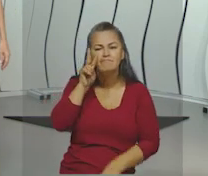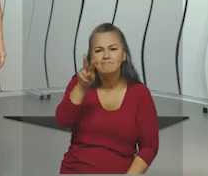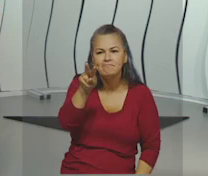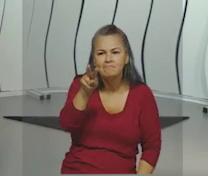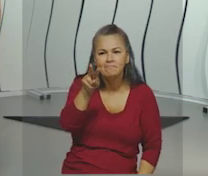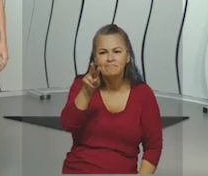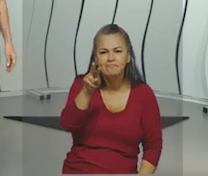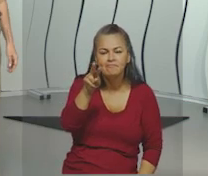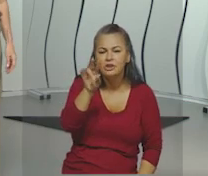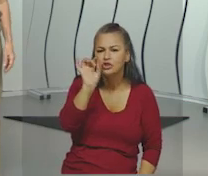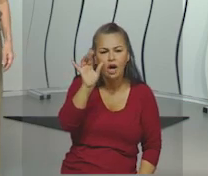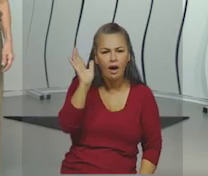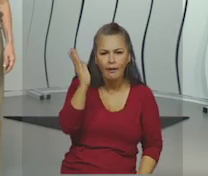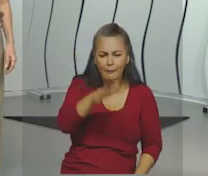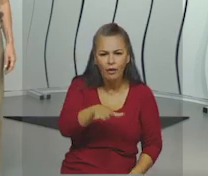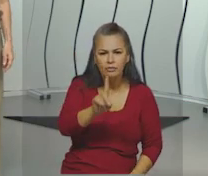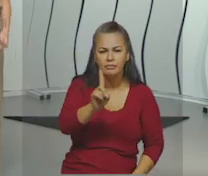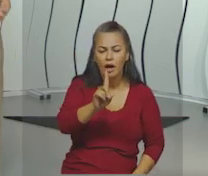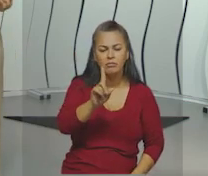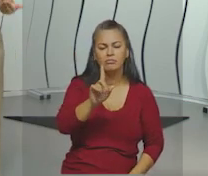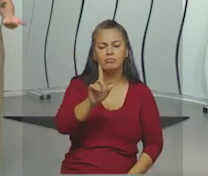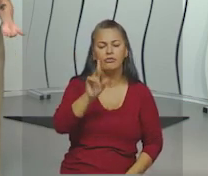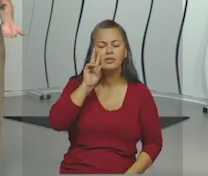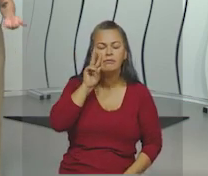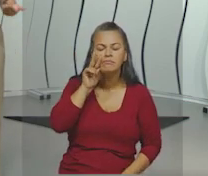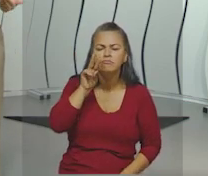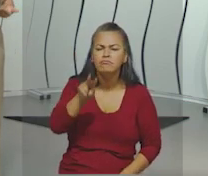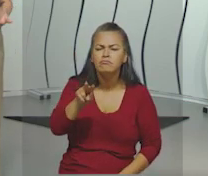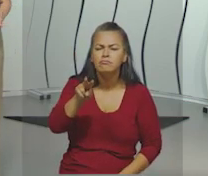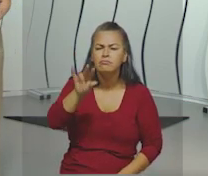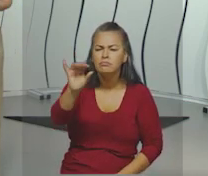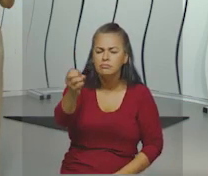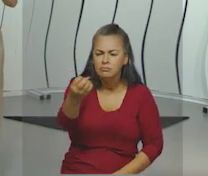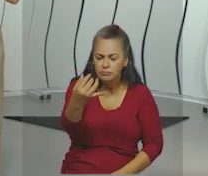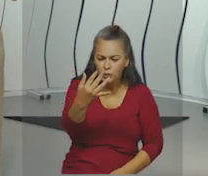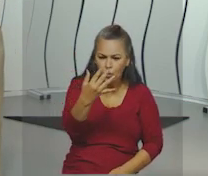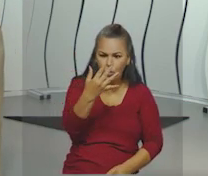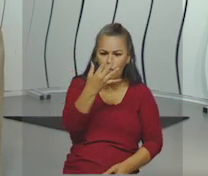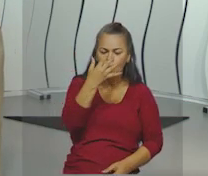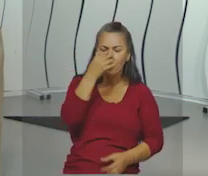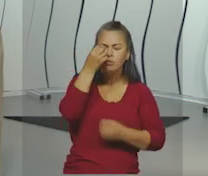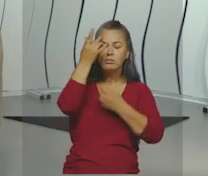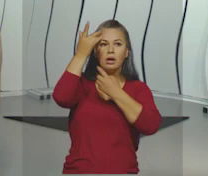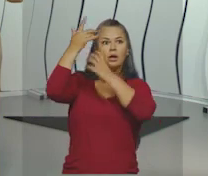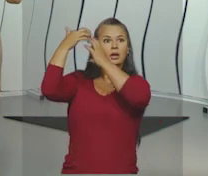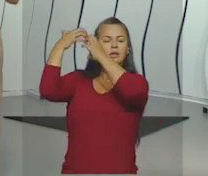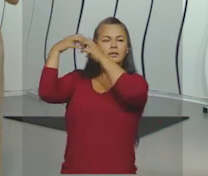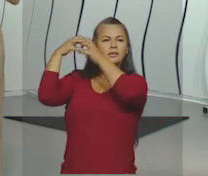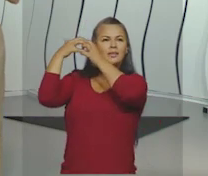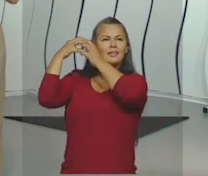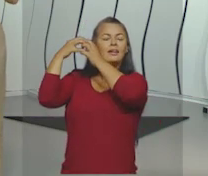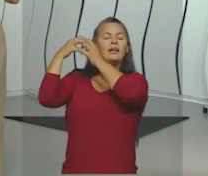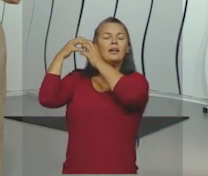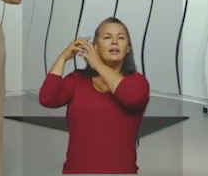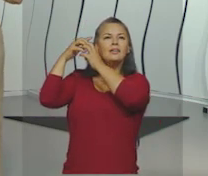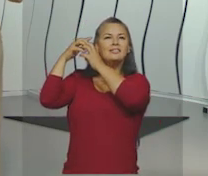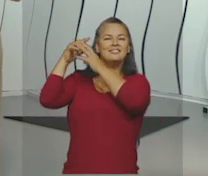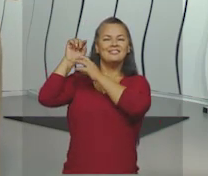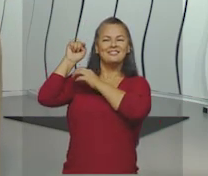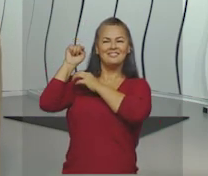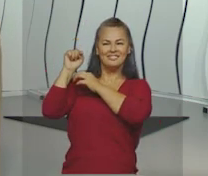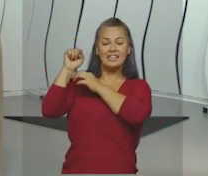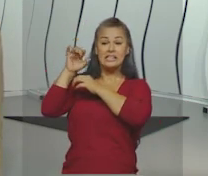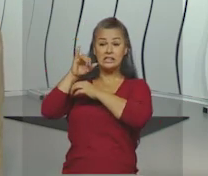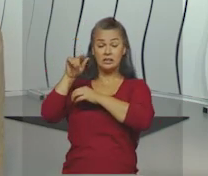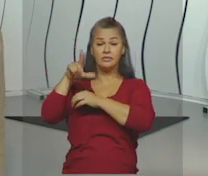tem que compreender o que foi visto. E aí entra o cérebro com toda a sua experiência. Quanto mais